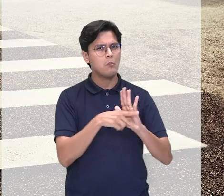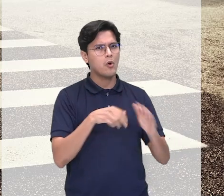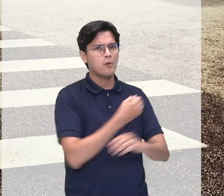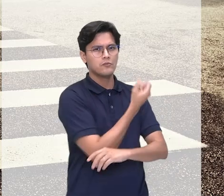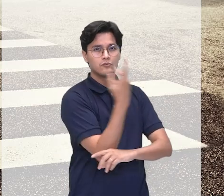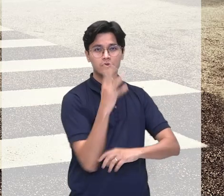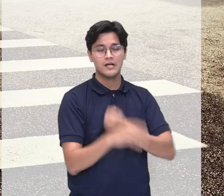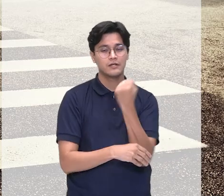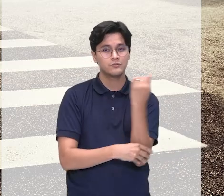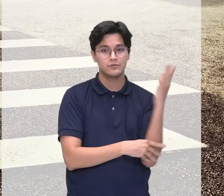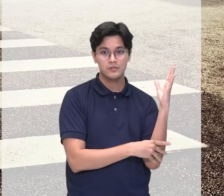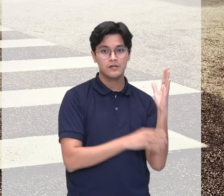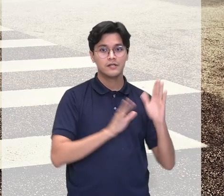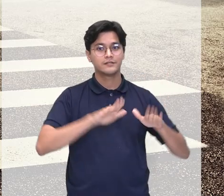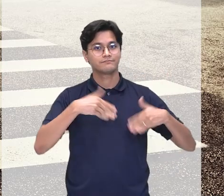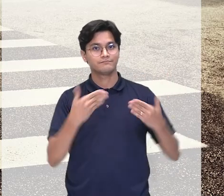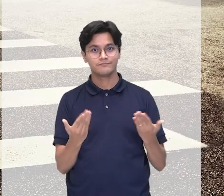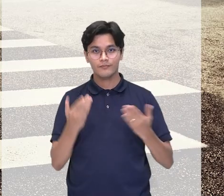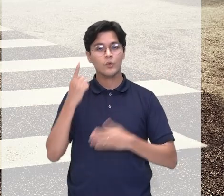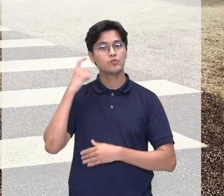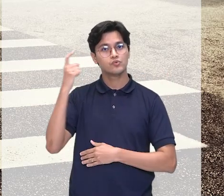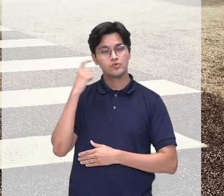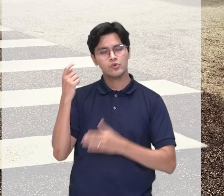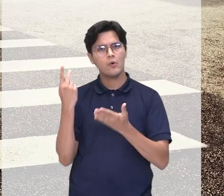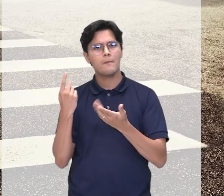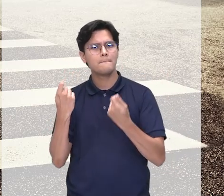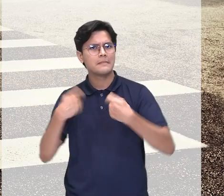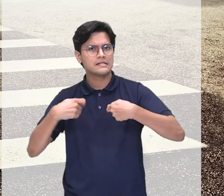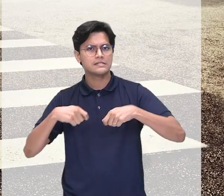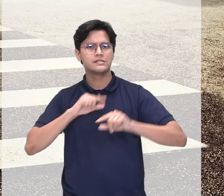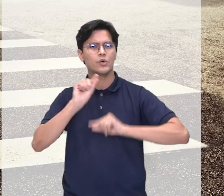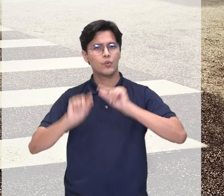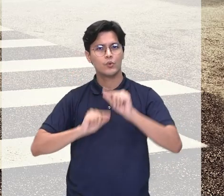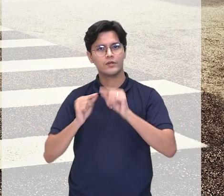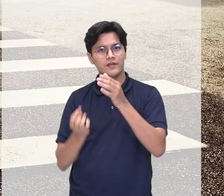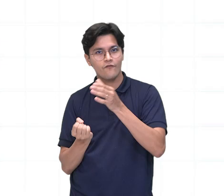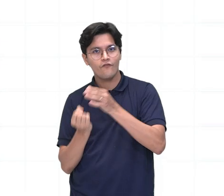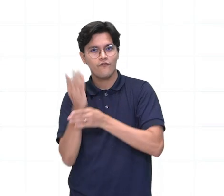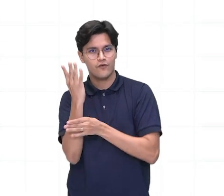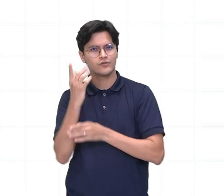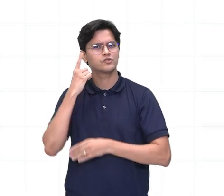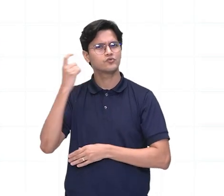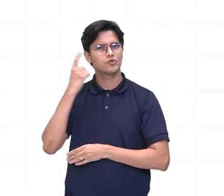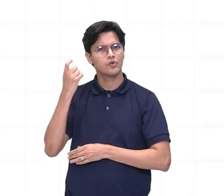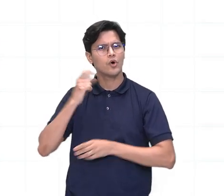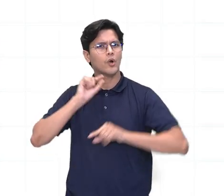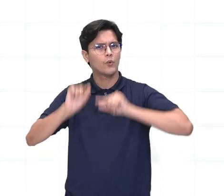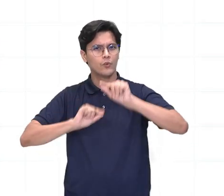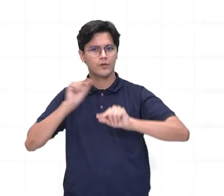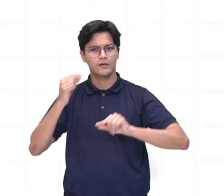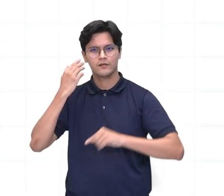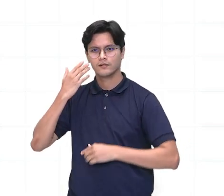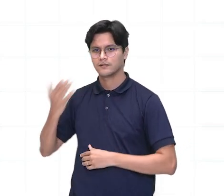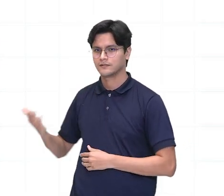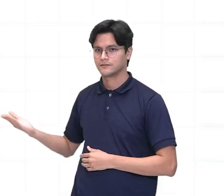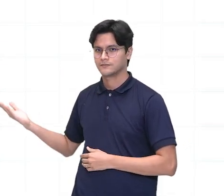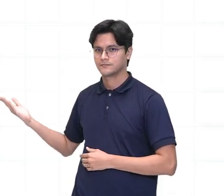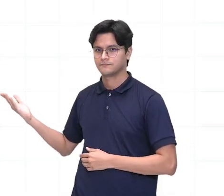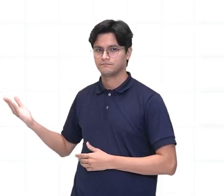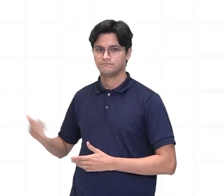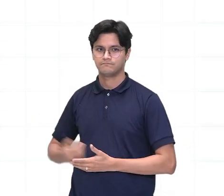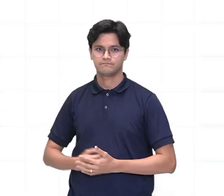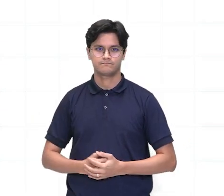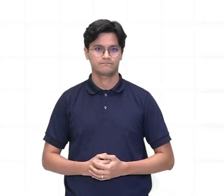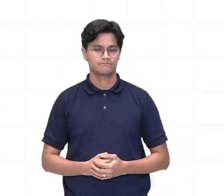depende do quê? De uma fonte sonora. O que vem ser mesmo uma fonte sonora? Vamos definir fonte sonora, então. Em